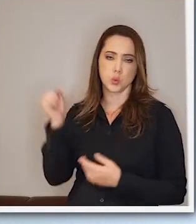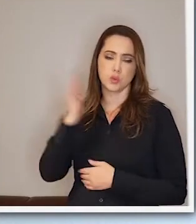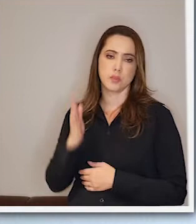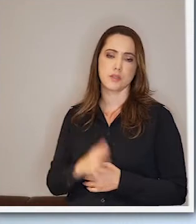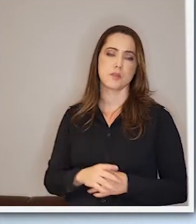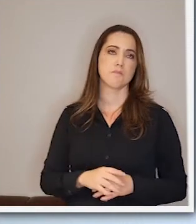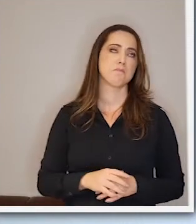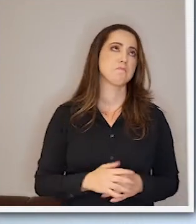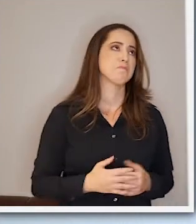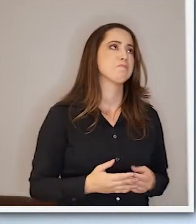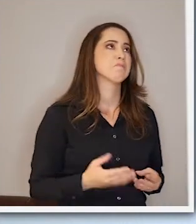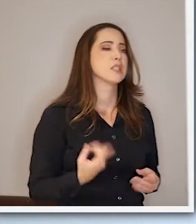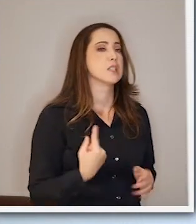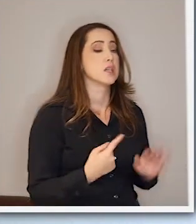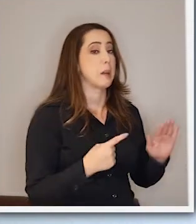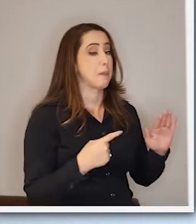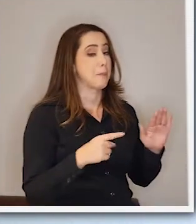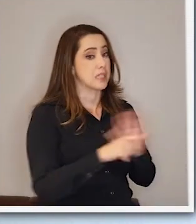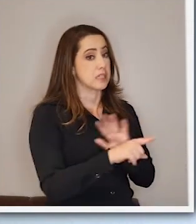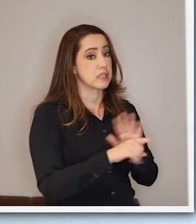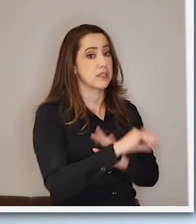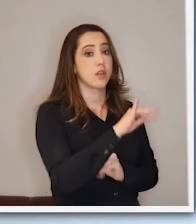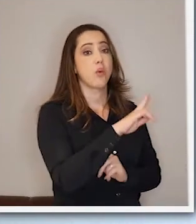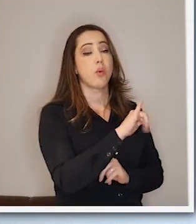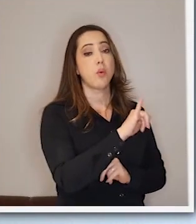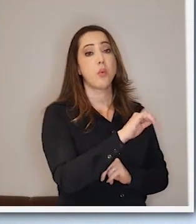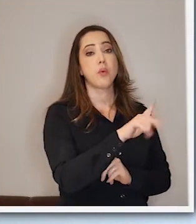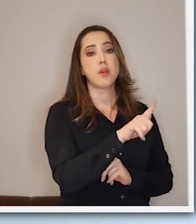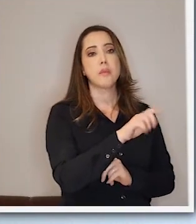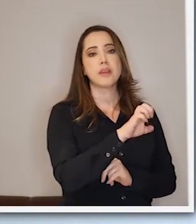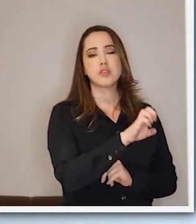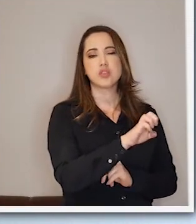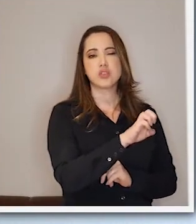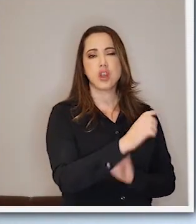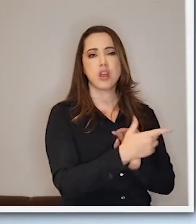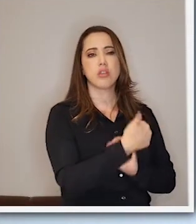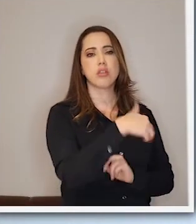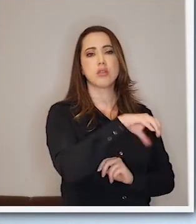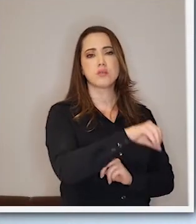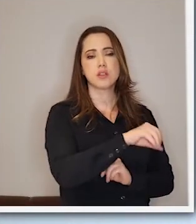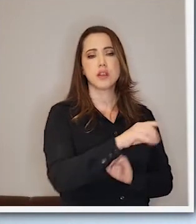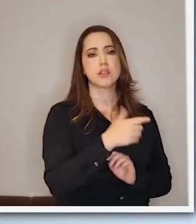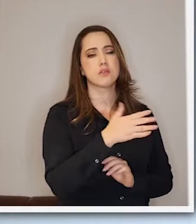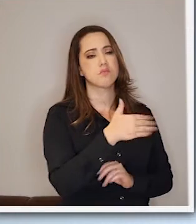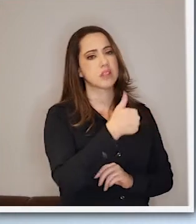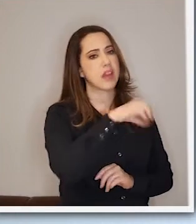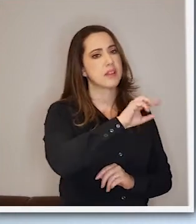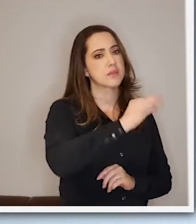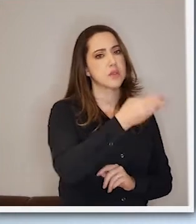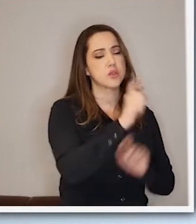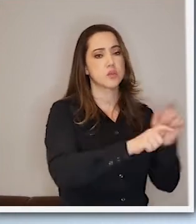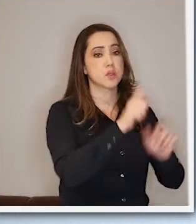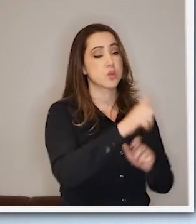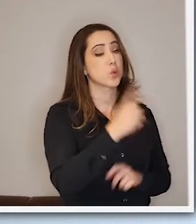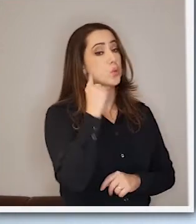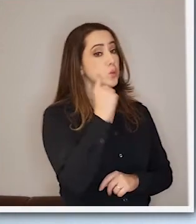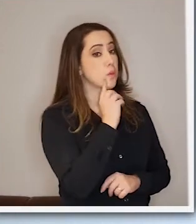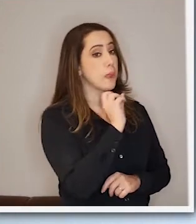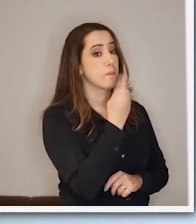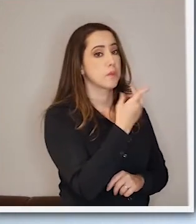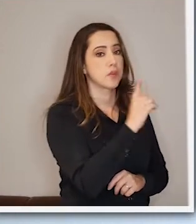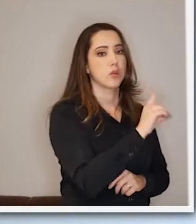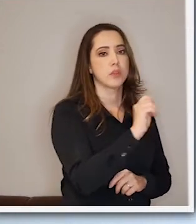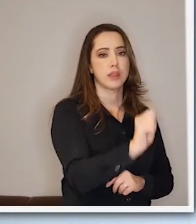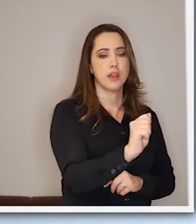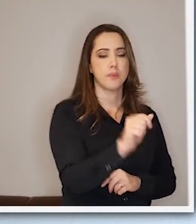com deficiências auditivas? Segundo o último censo de 2010 que a gente tem, são cerca de 10 milhões de